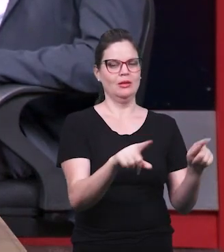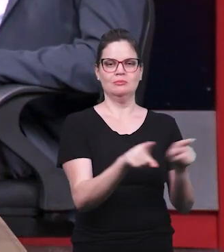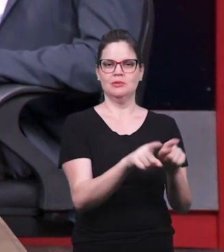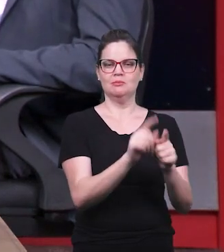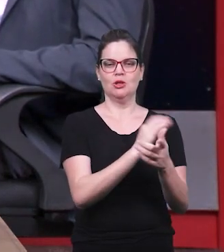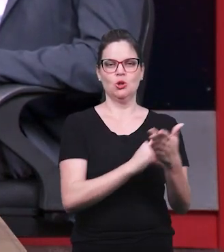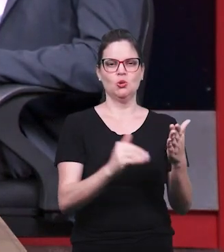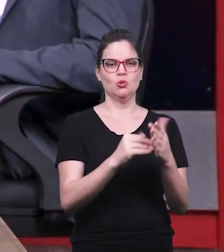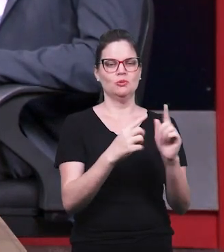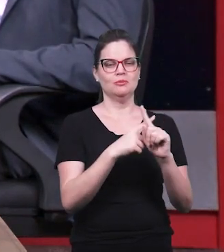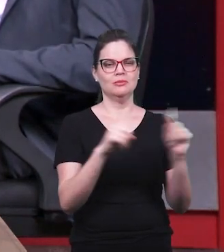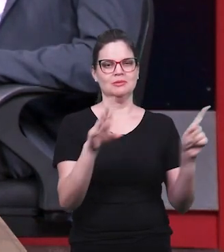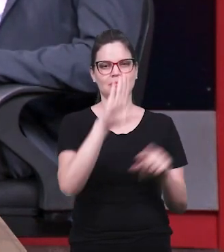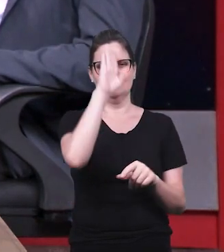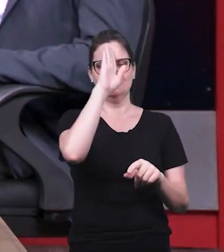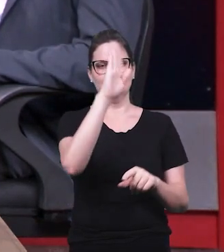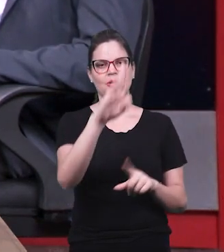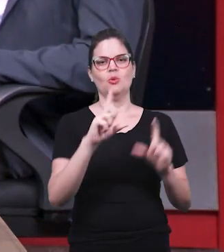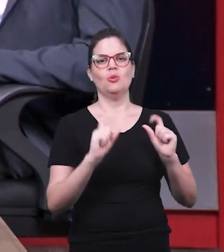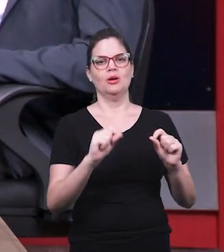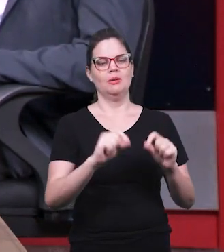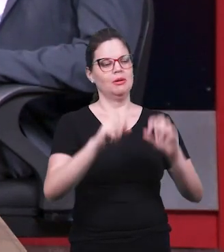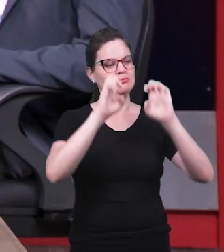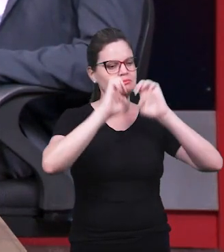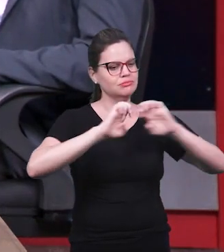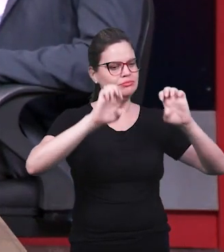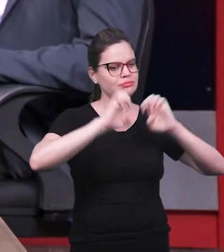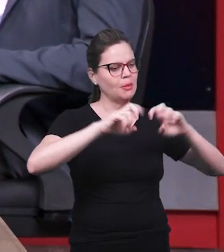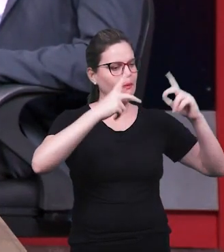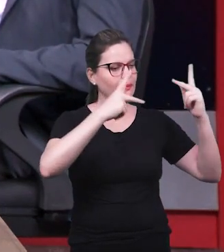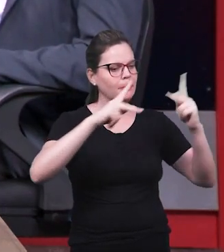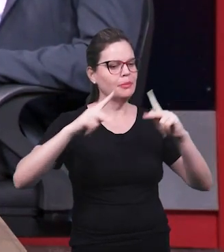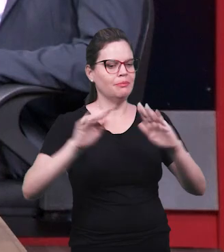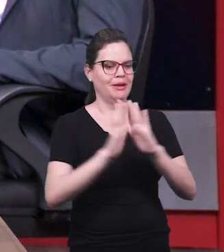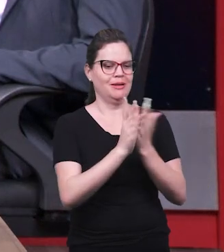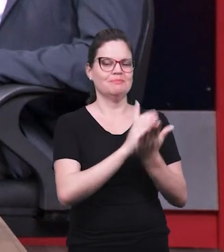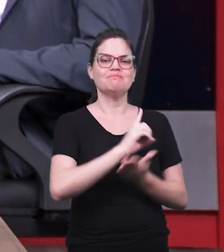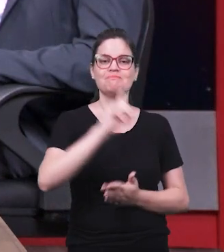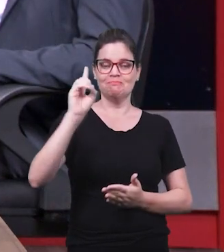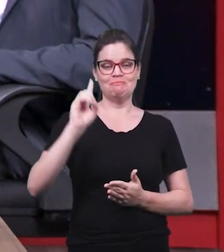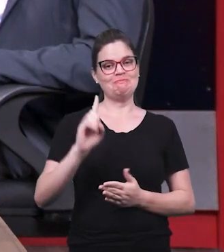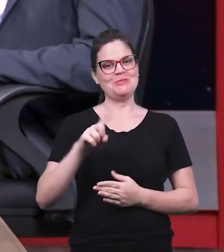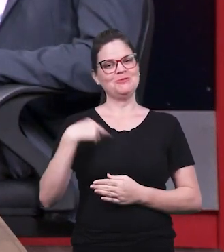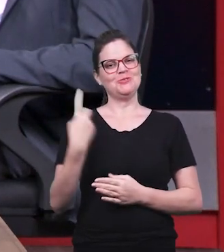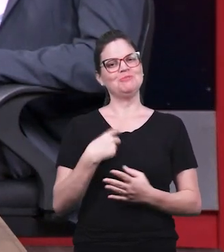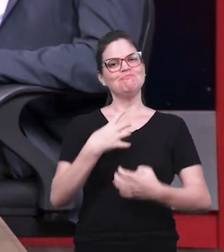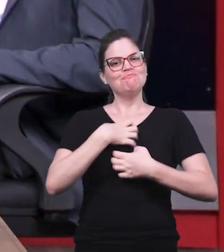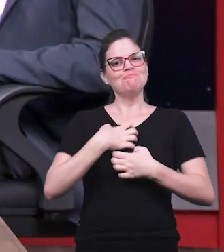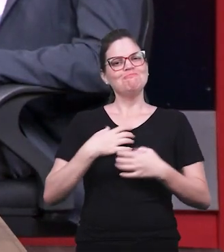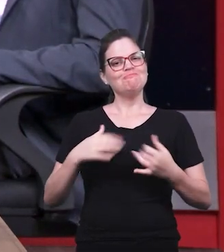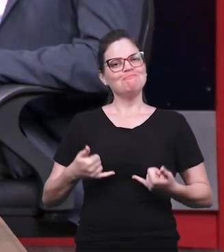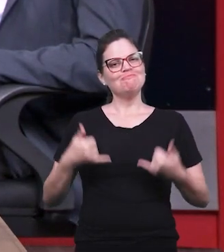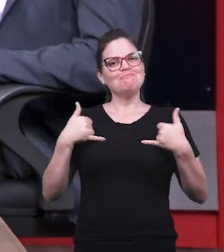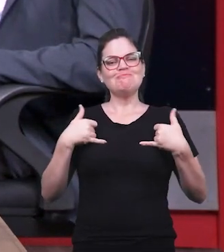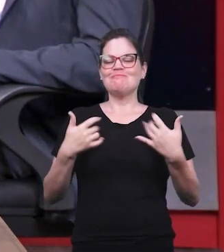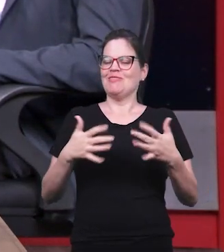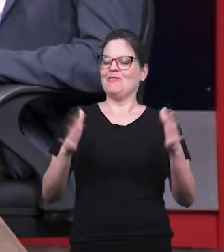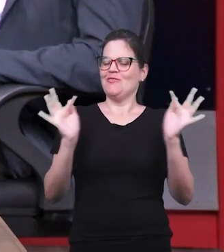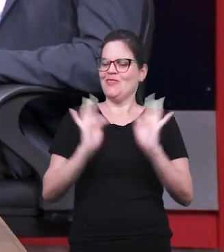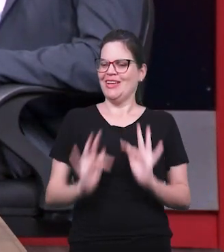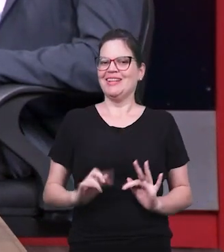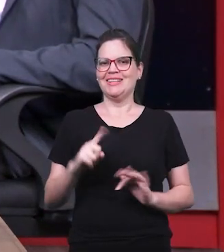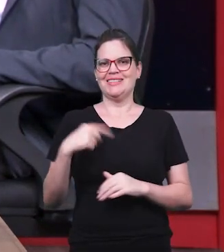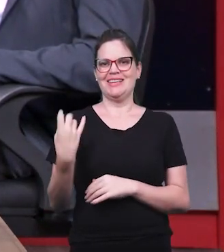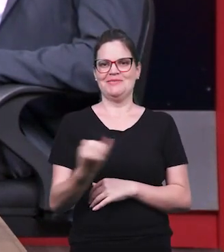mas principalmente para levar a palavra do Senhor. Então, isso é algo muito importante